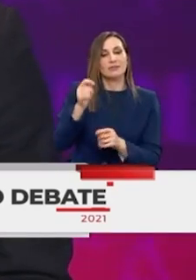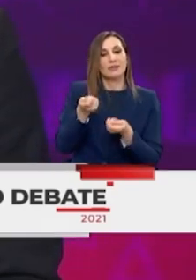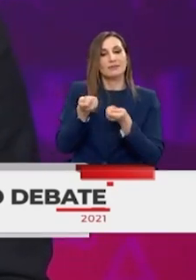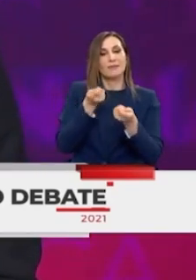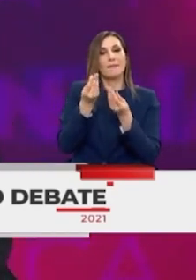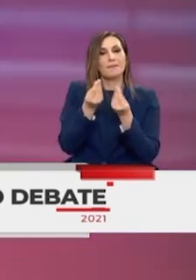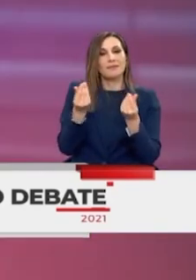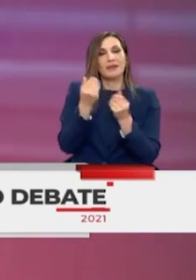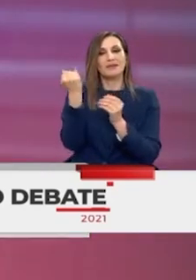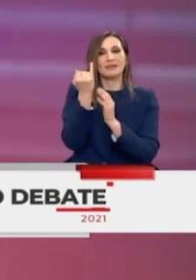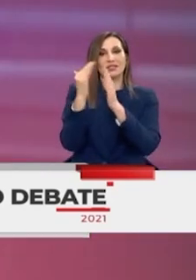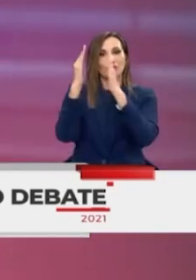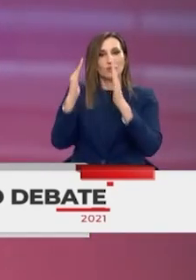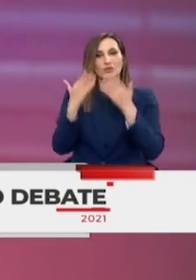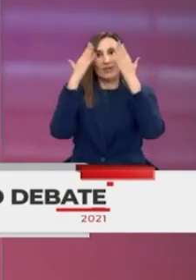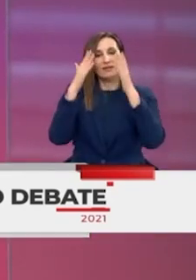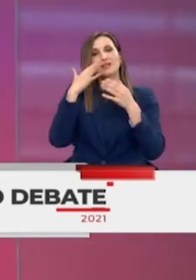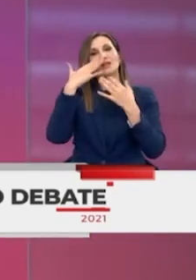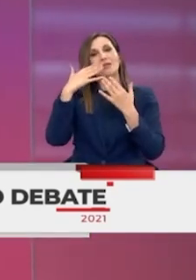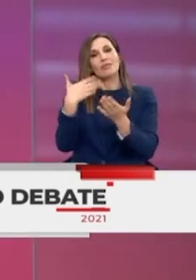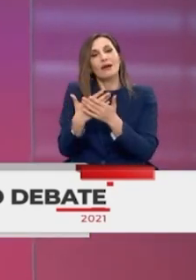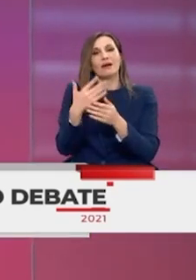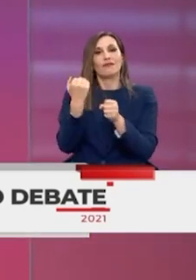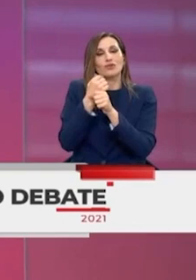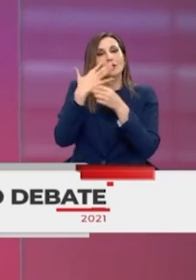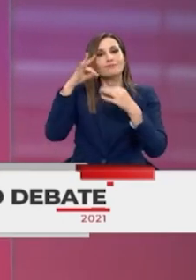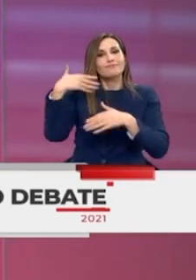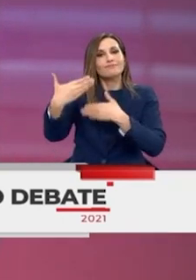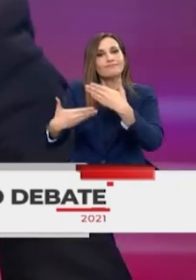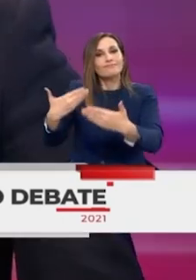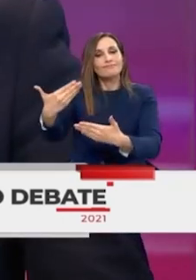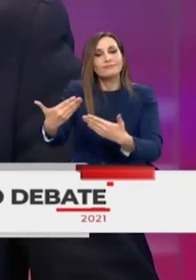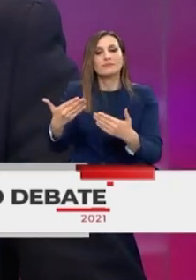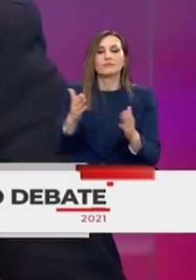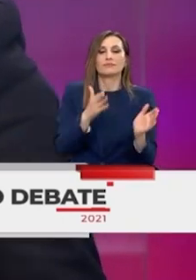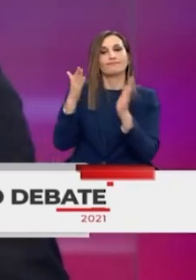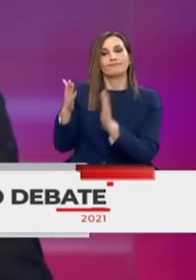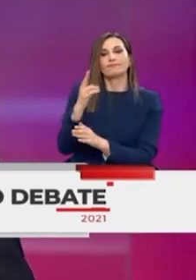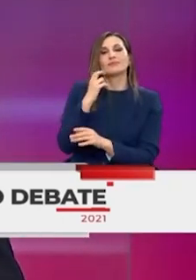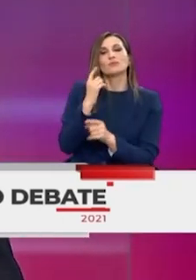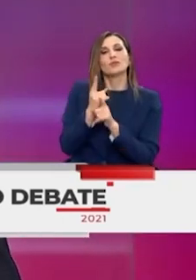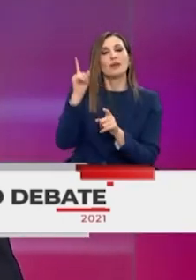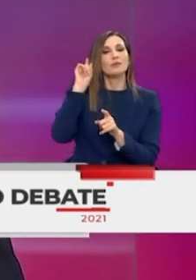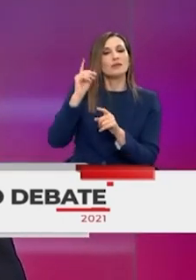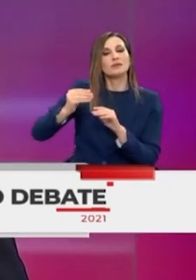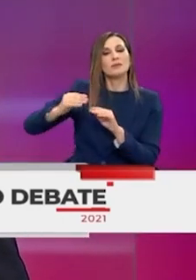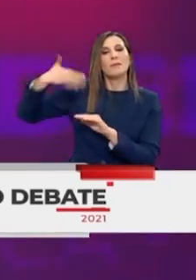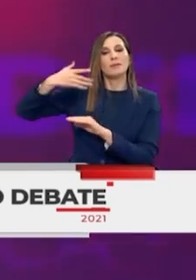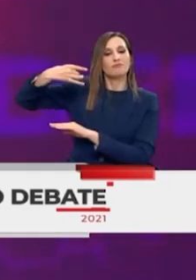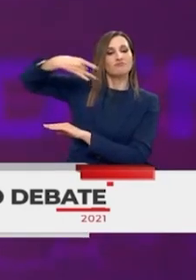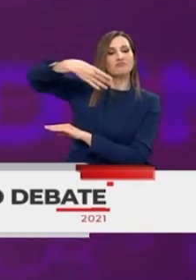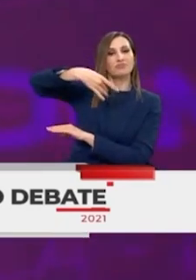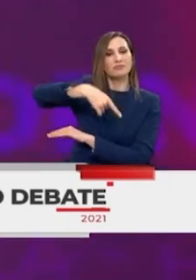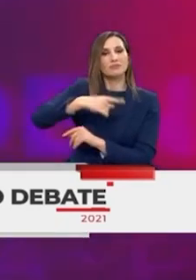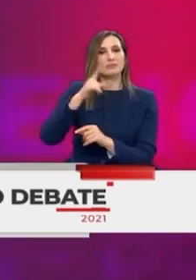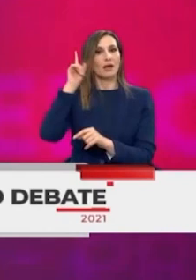Constituição, funcionamento das instituições democráticas. Porquê é que para si, André, nesta eleição, ou é assim tão importante ficar à frente de Ana Gomes,